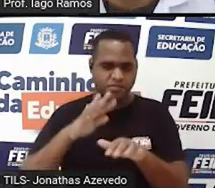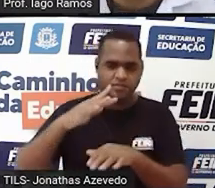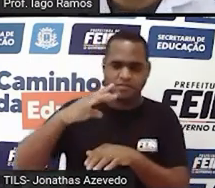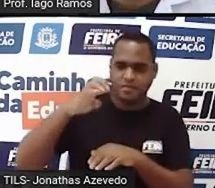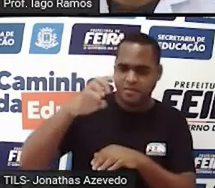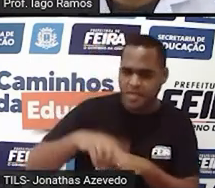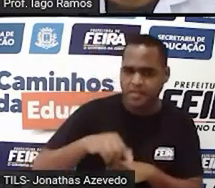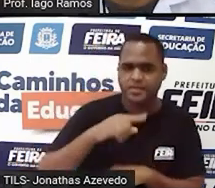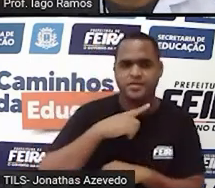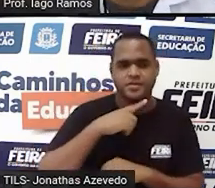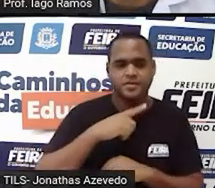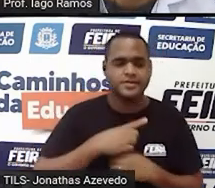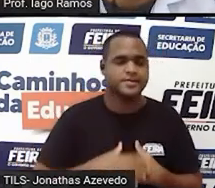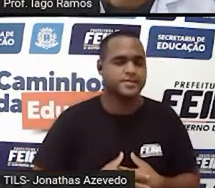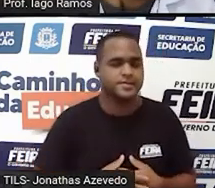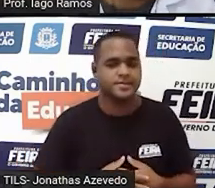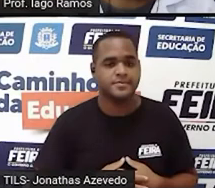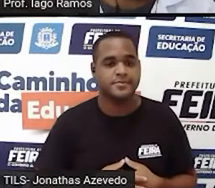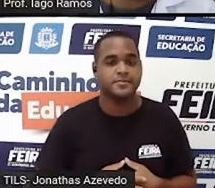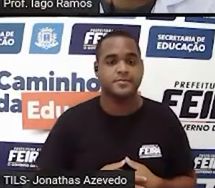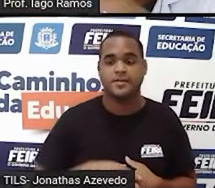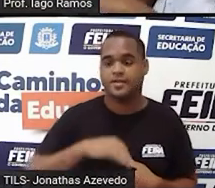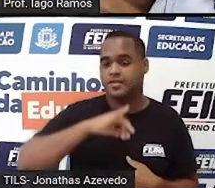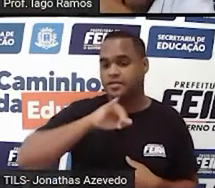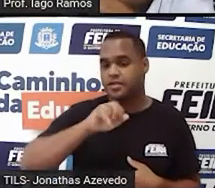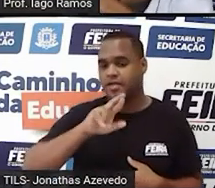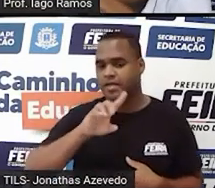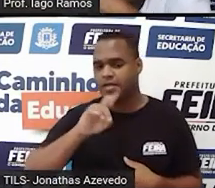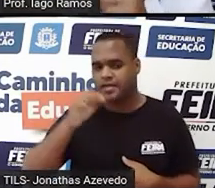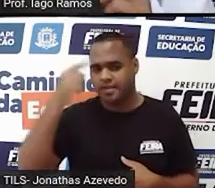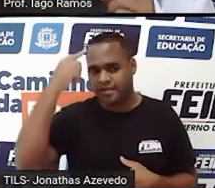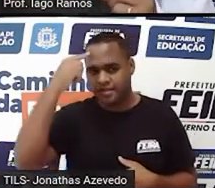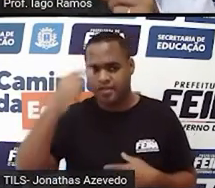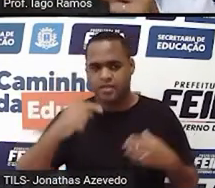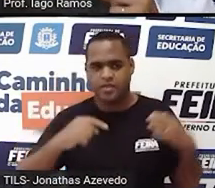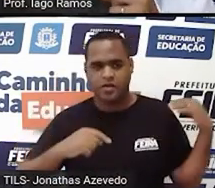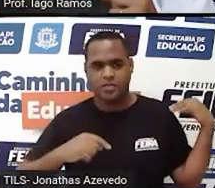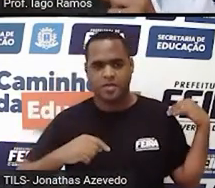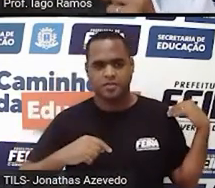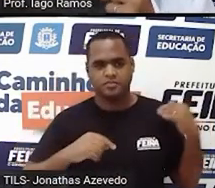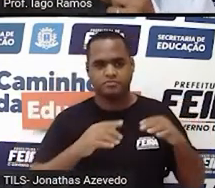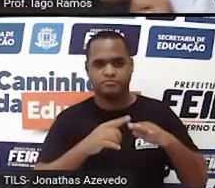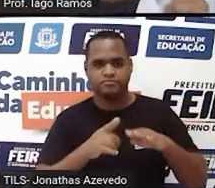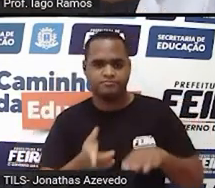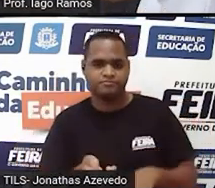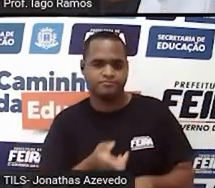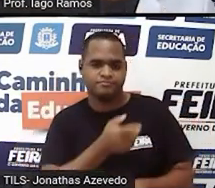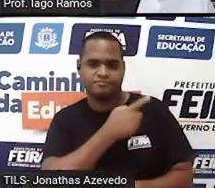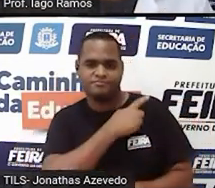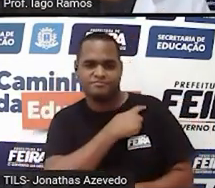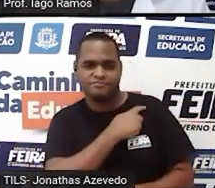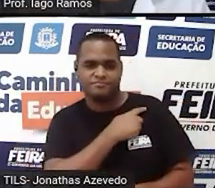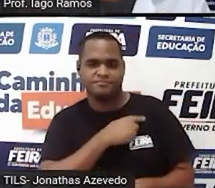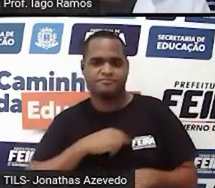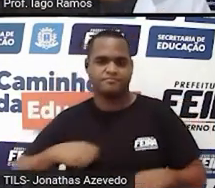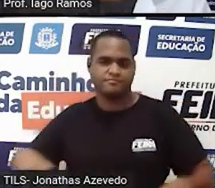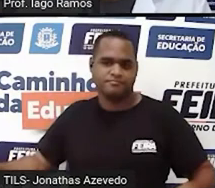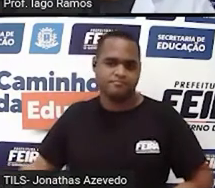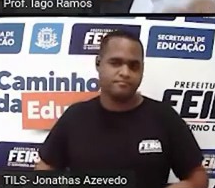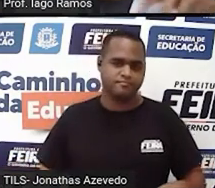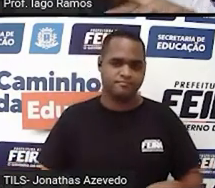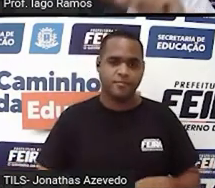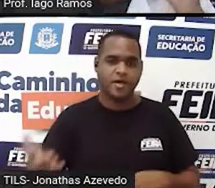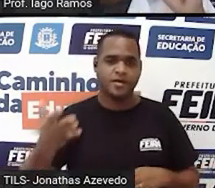pé né é a jarda que é aqui do nosso ombro Até a ponta do dedo médio com o braço esticado